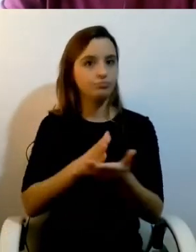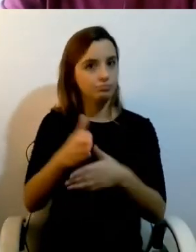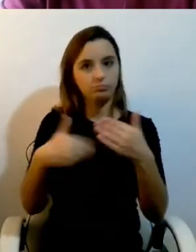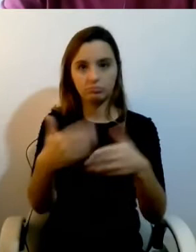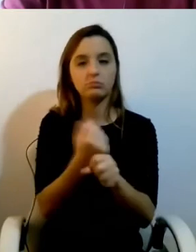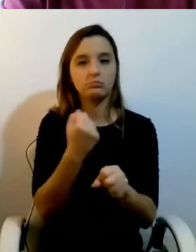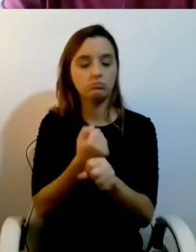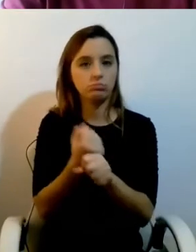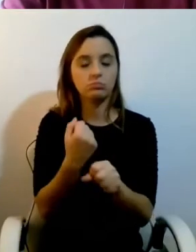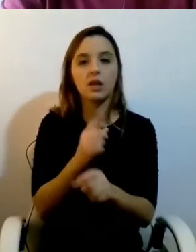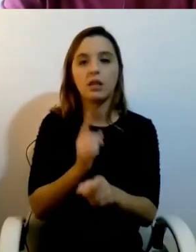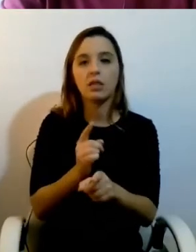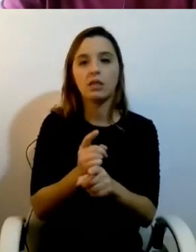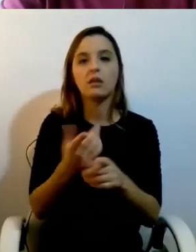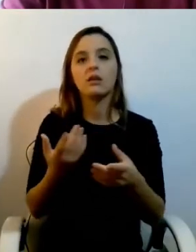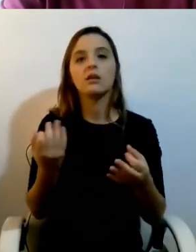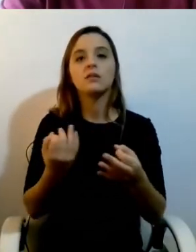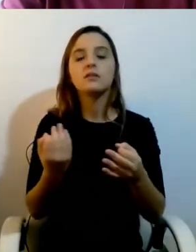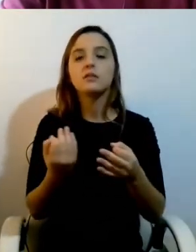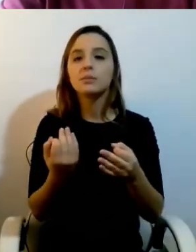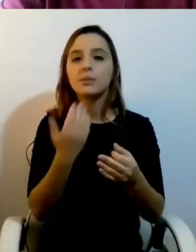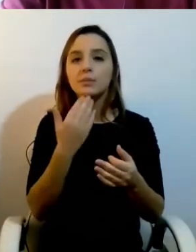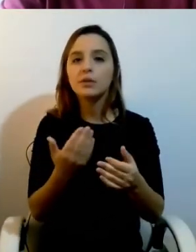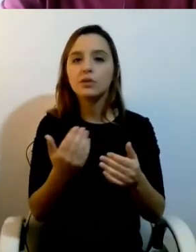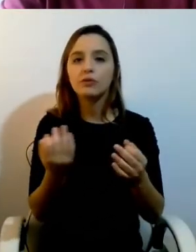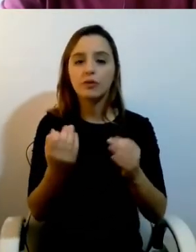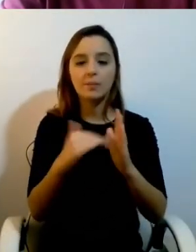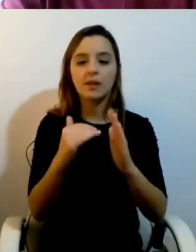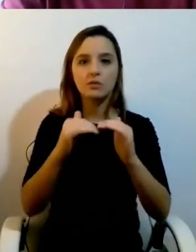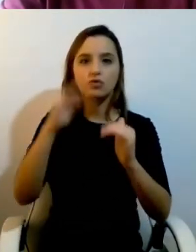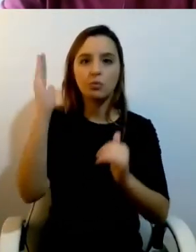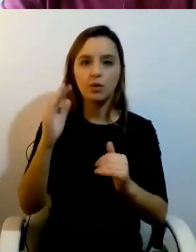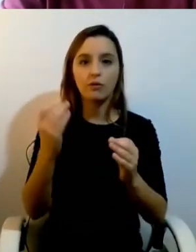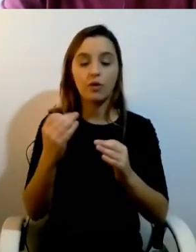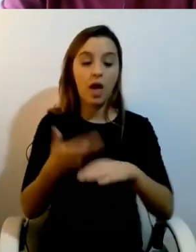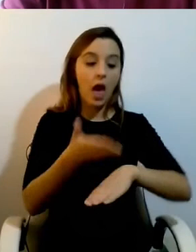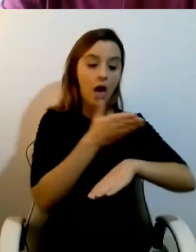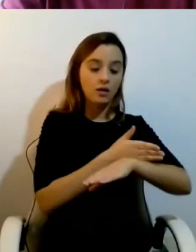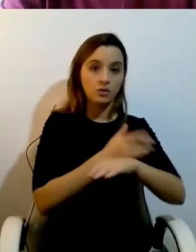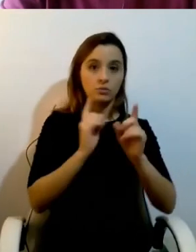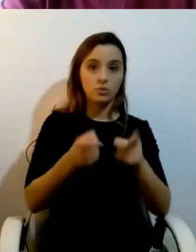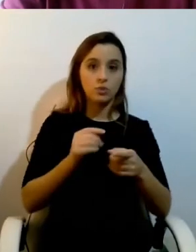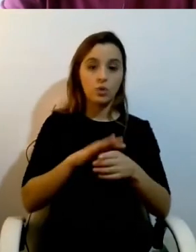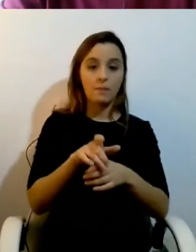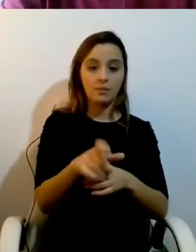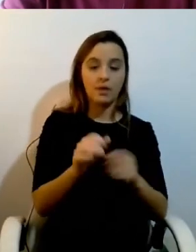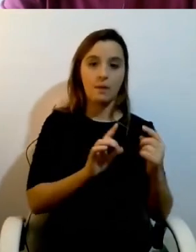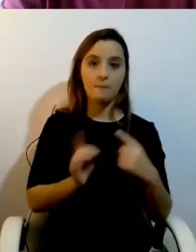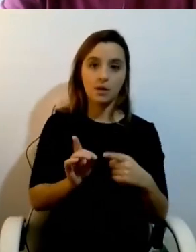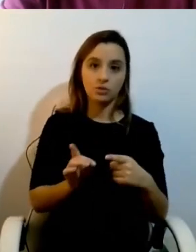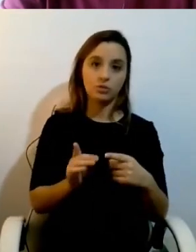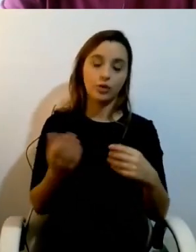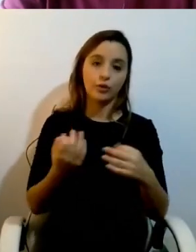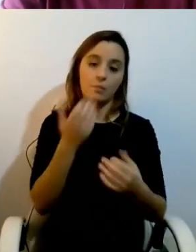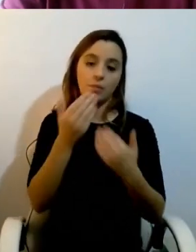sempre superior a mais de metade dos que existiam quando se iniciou a pandemia em março. Quer